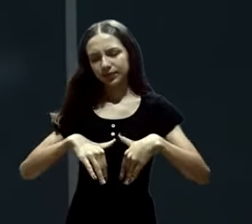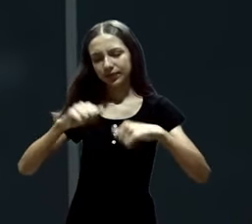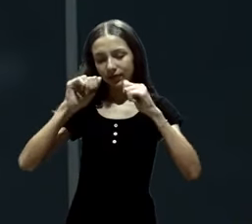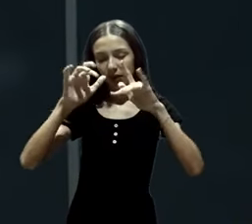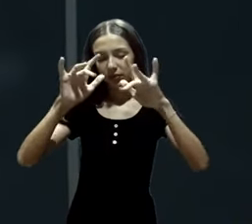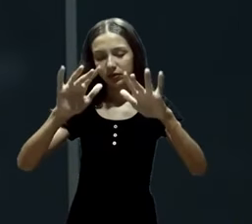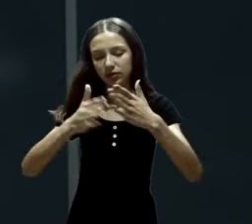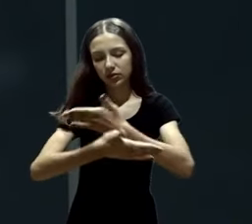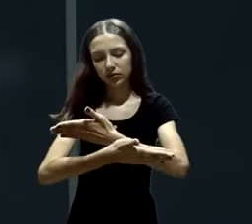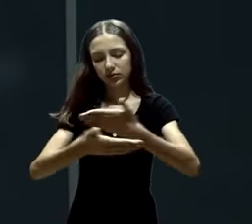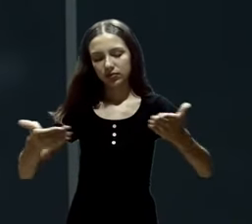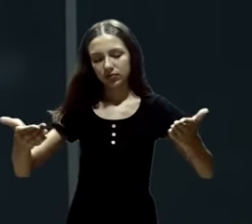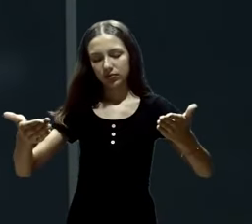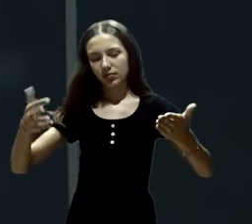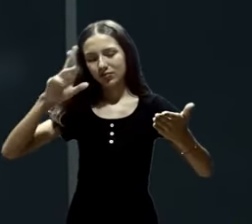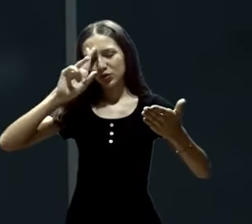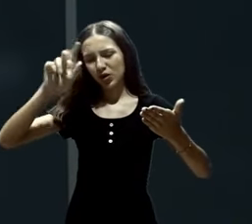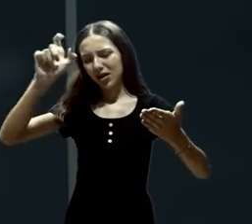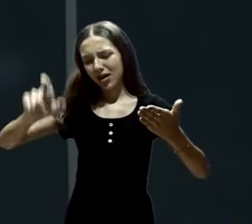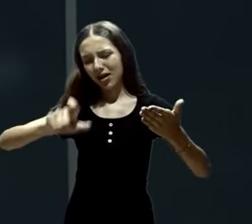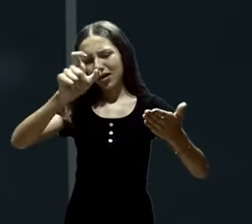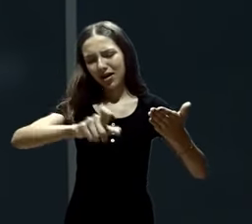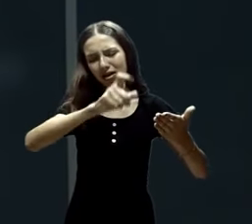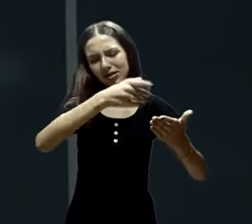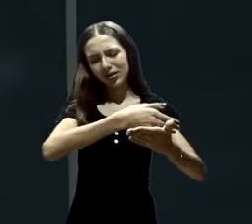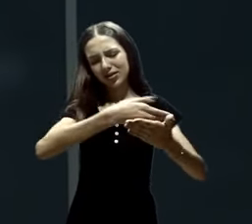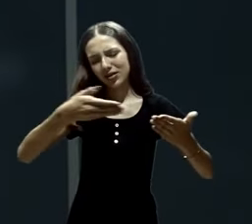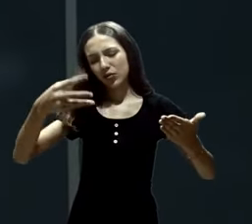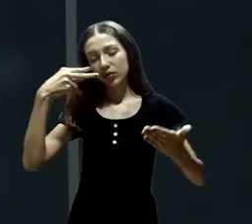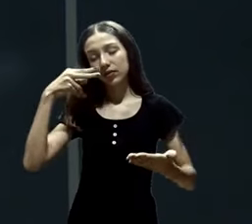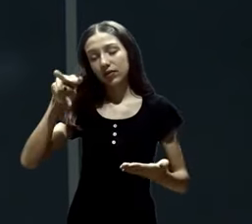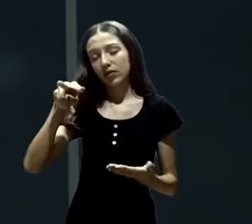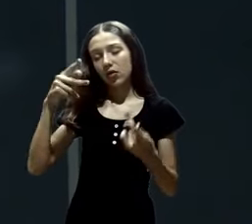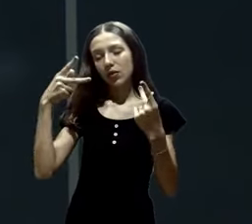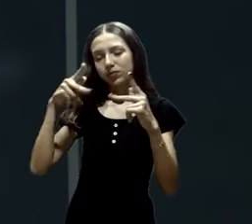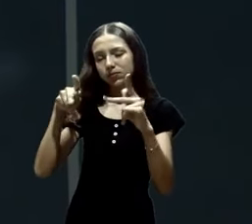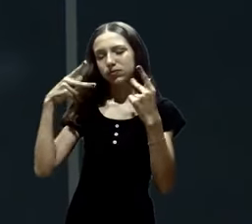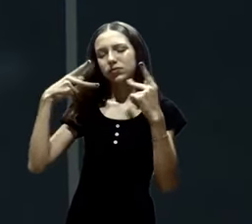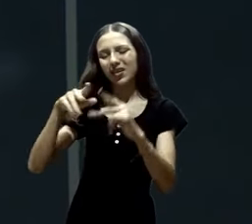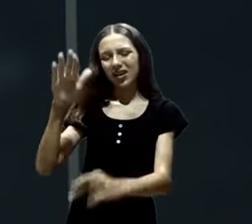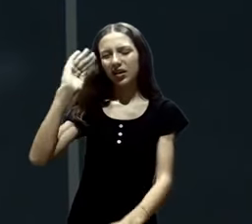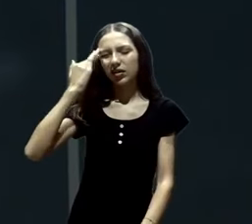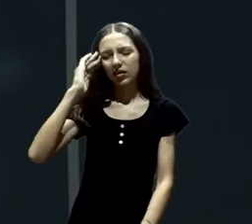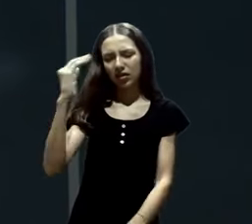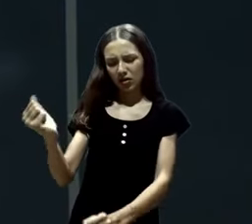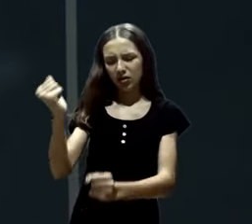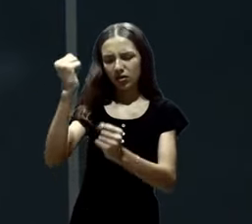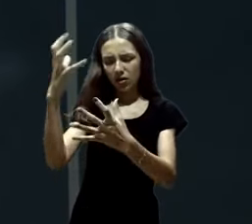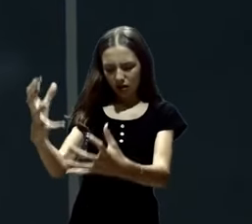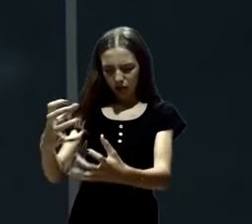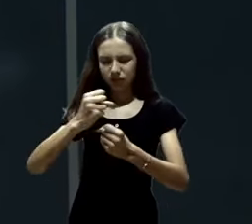Abençoa, Senhor, cada um que ouviu e que conseguiu receber esta